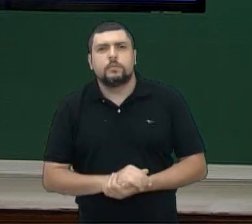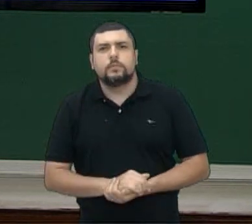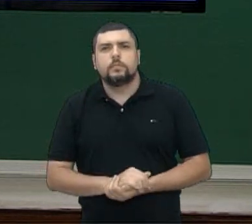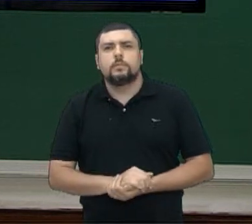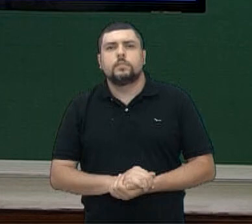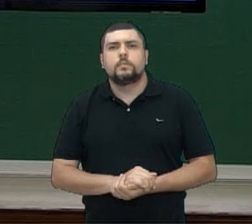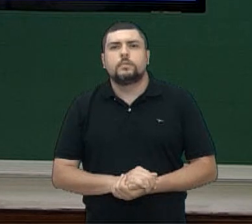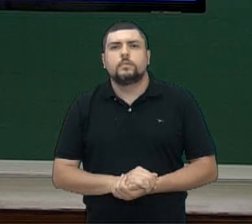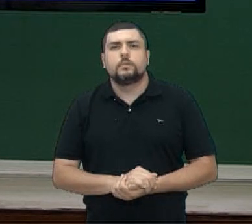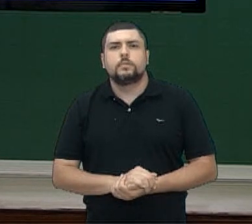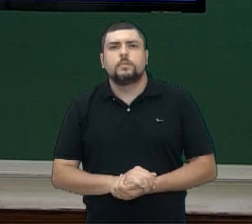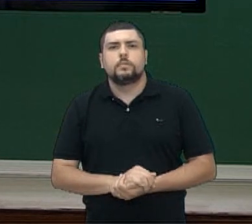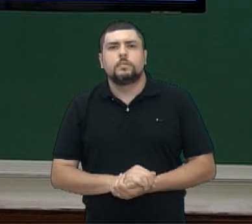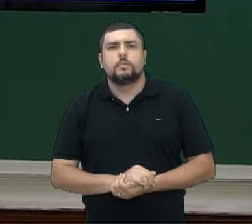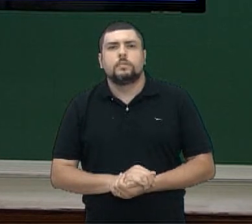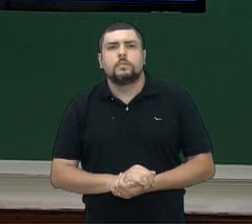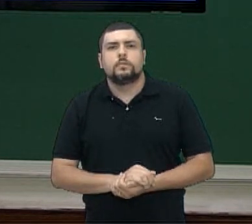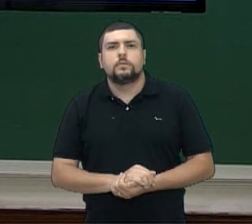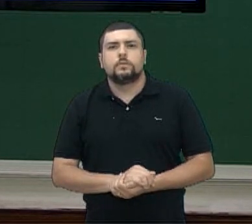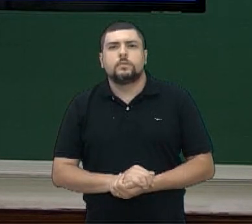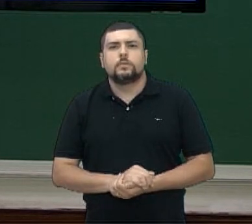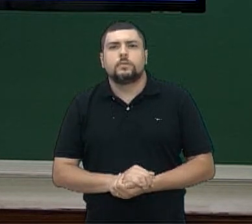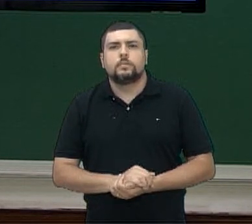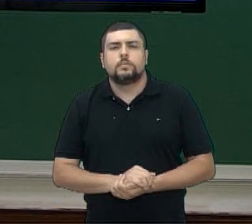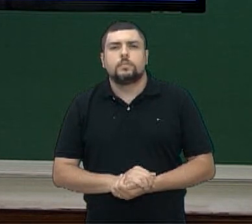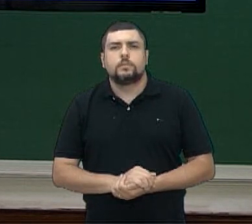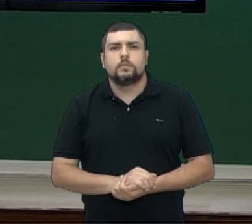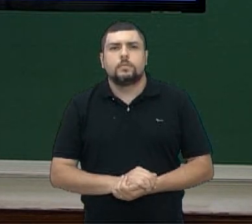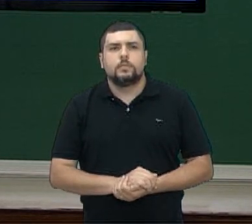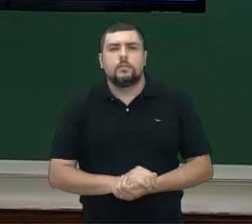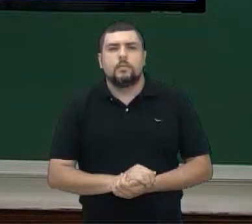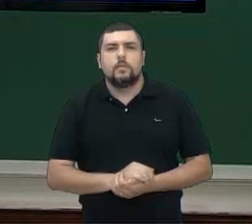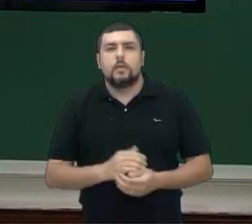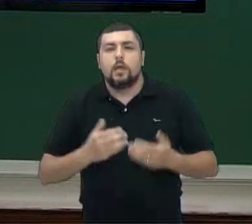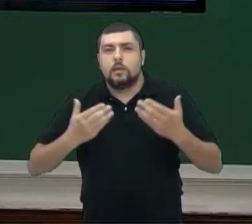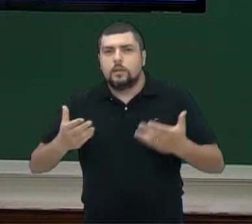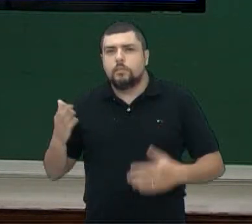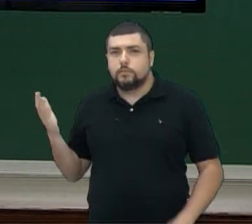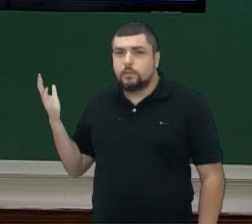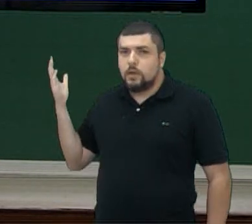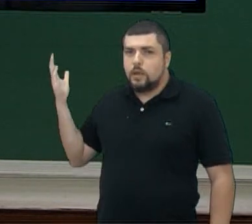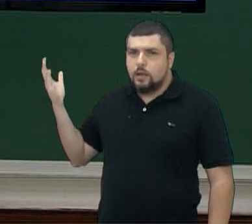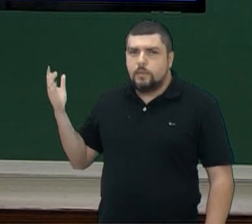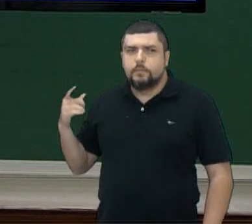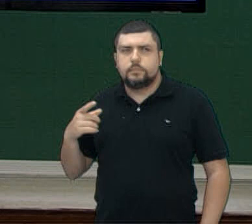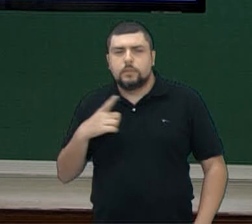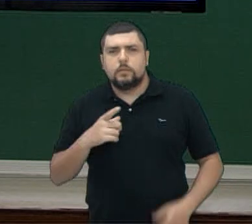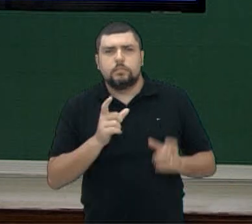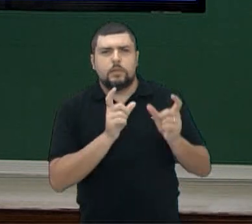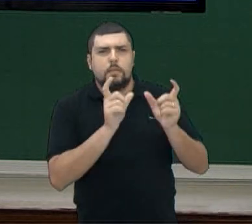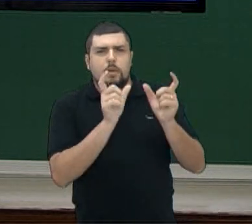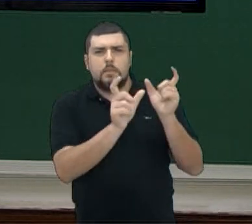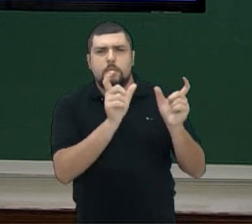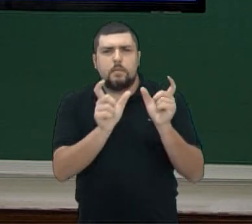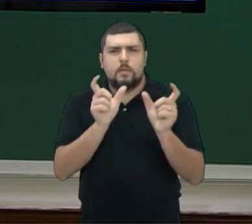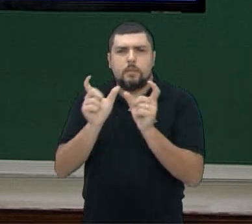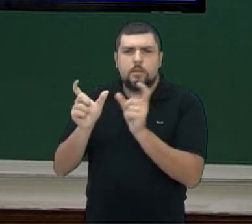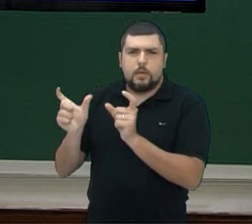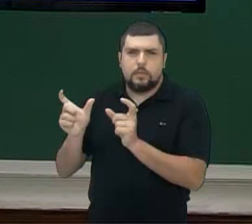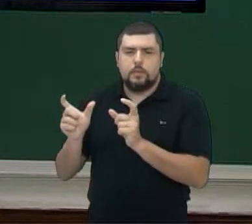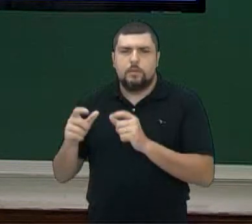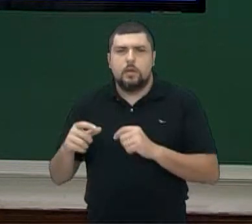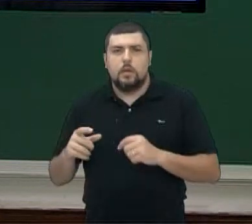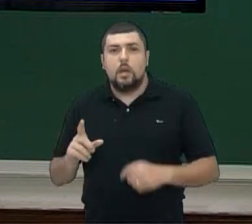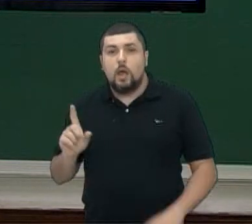Alright. English expressions. Para esse exercício aqui, nós temos algumas expressões. Aliás, essa tirinha tem